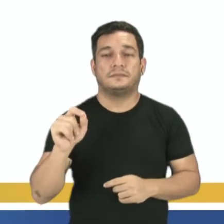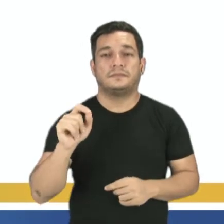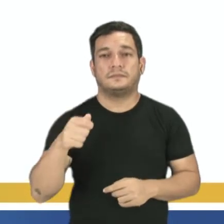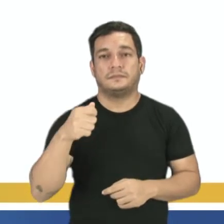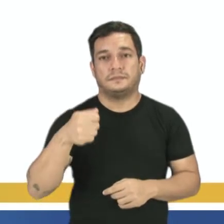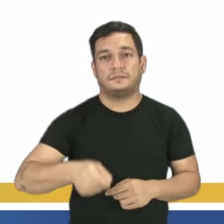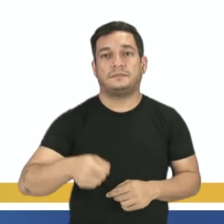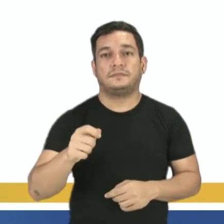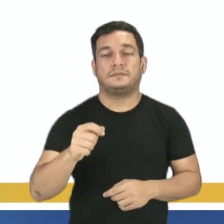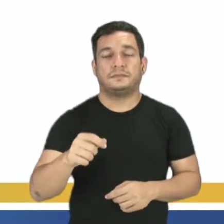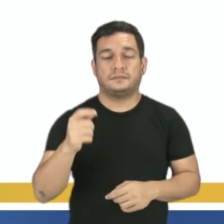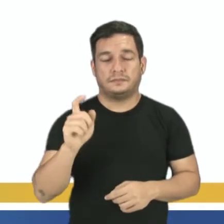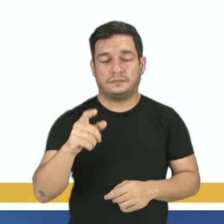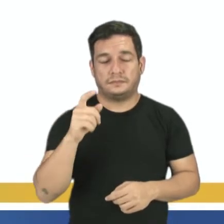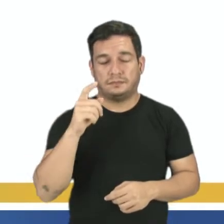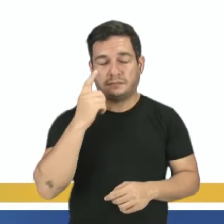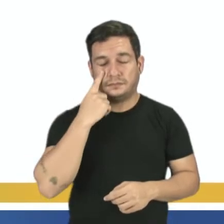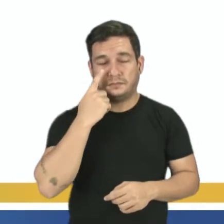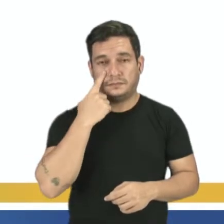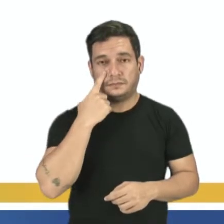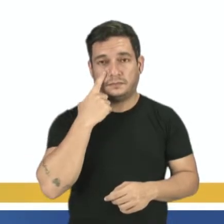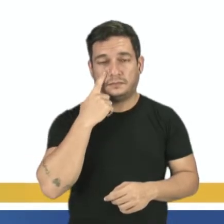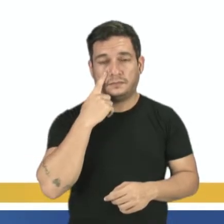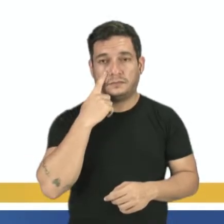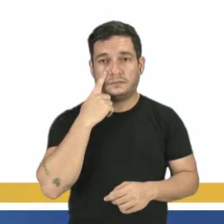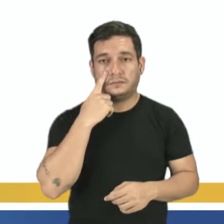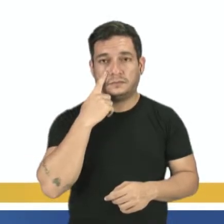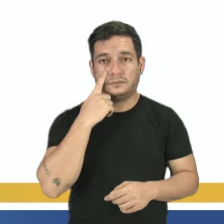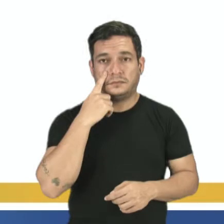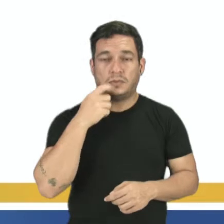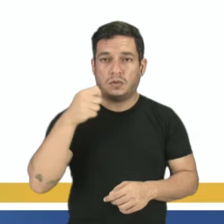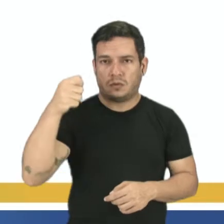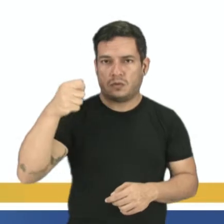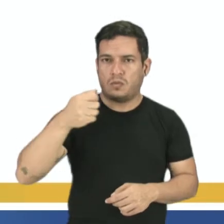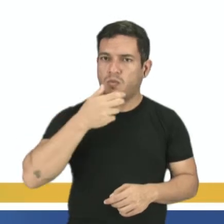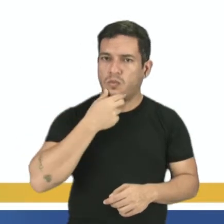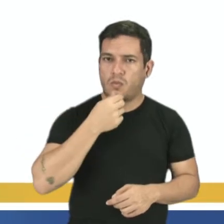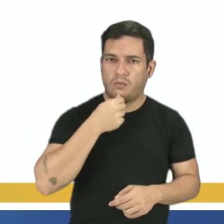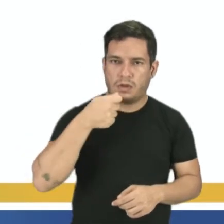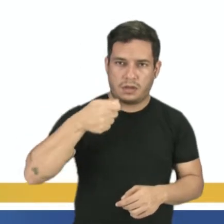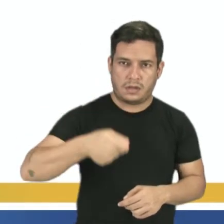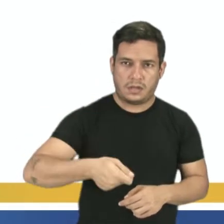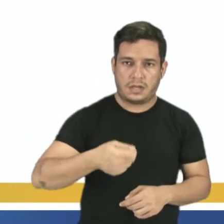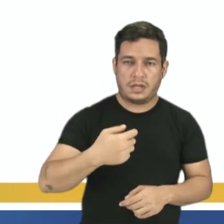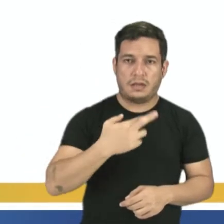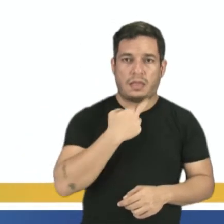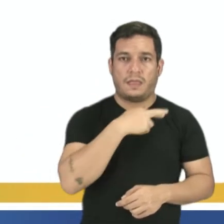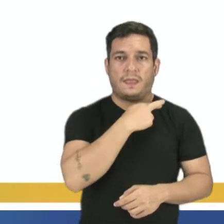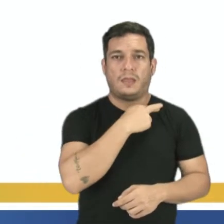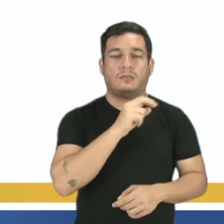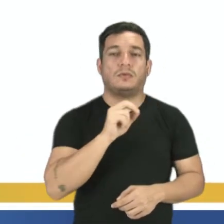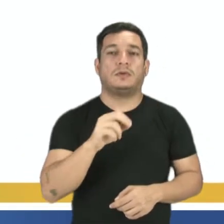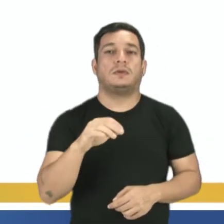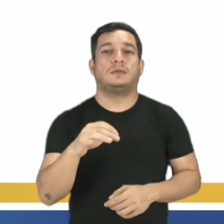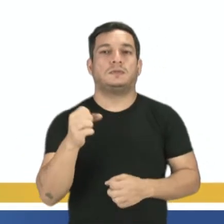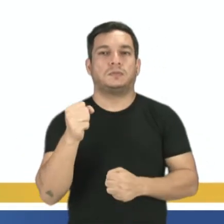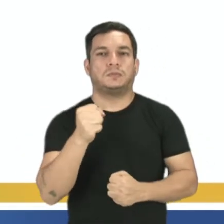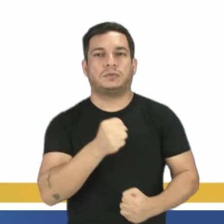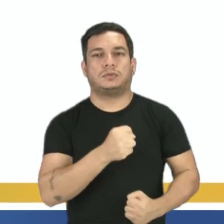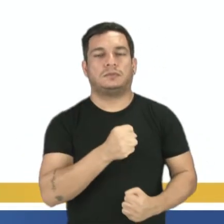do totalitarismo para o ditatorial é que, no caso do ditador, ele assume o